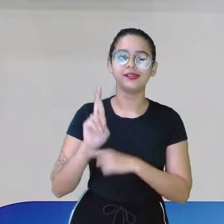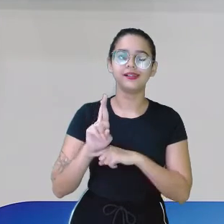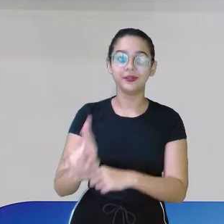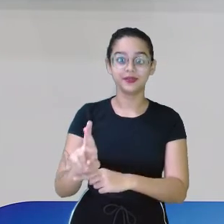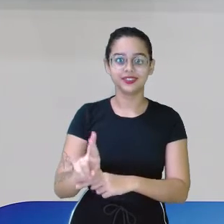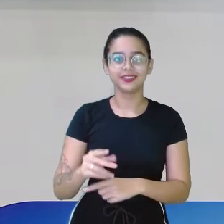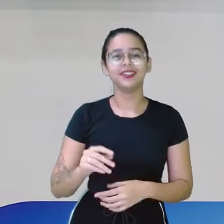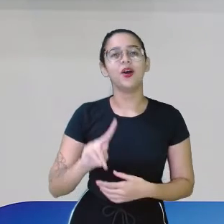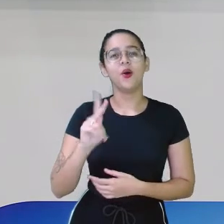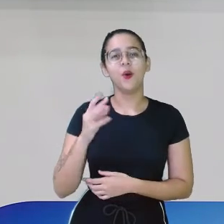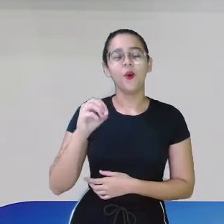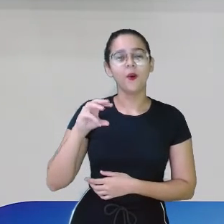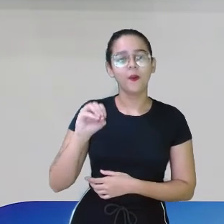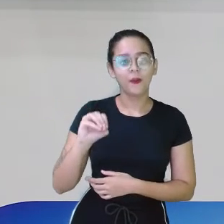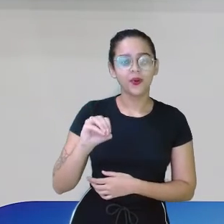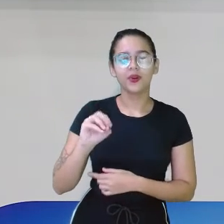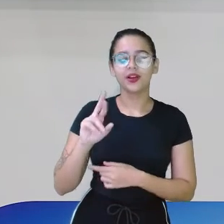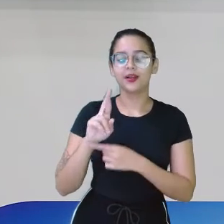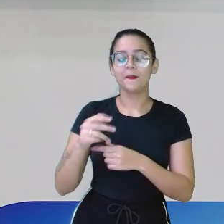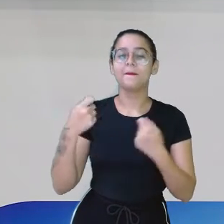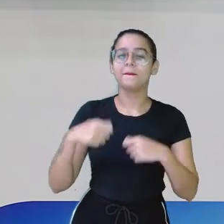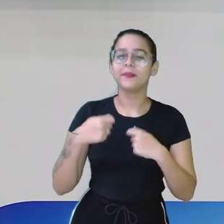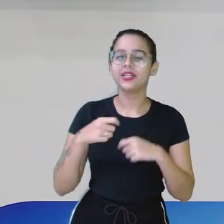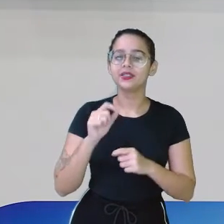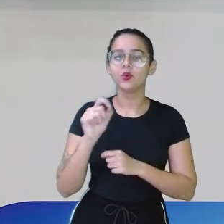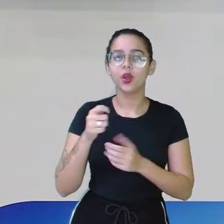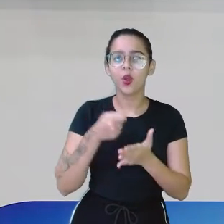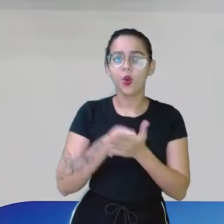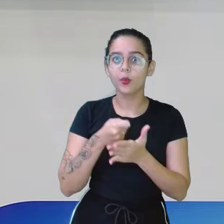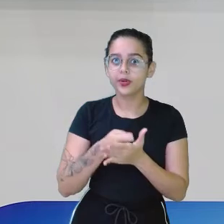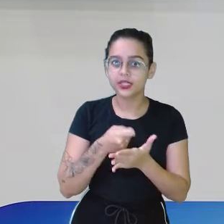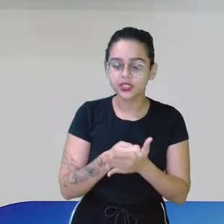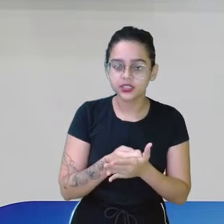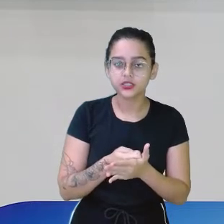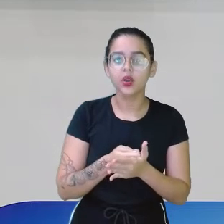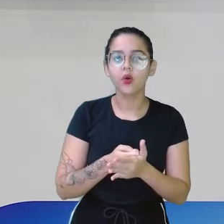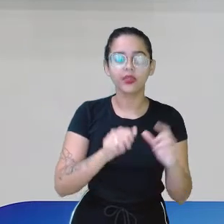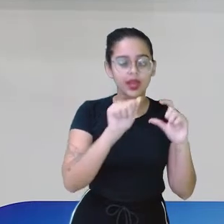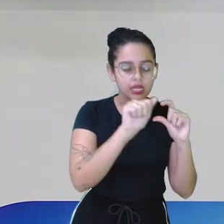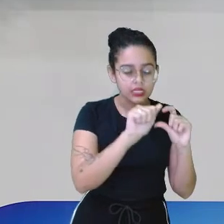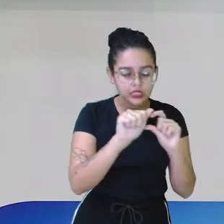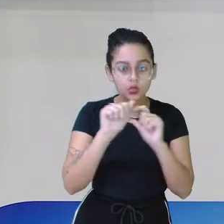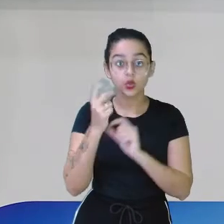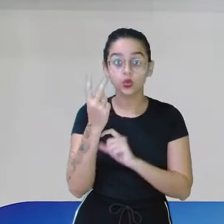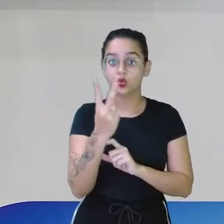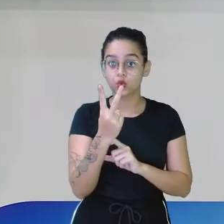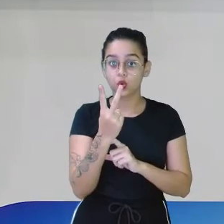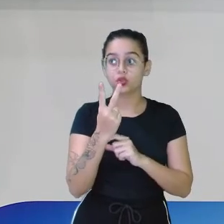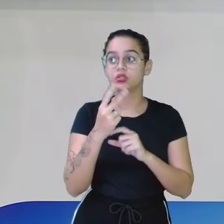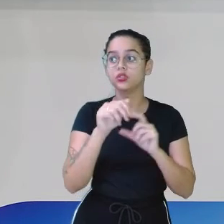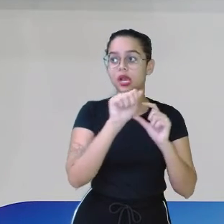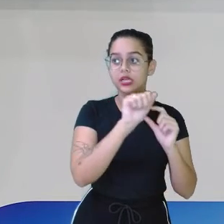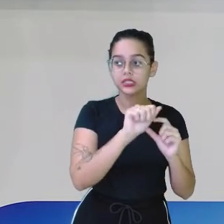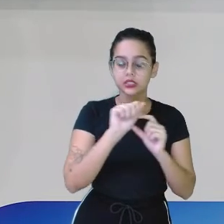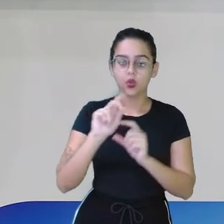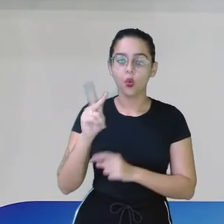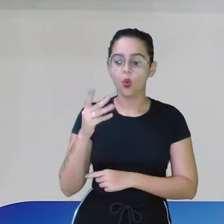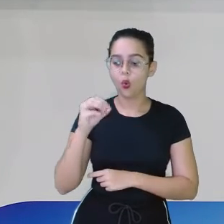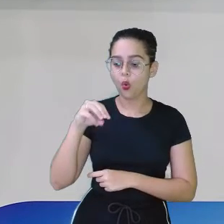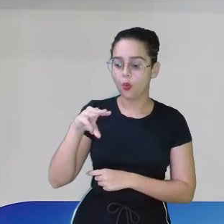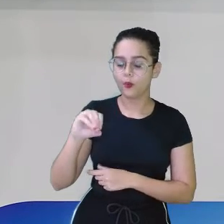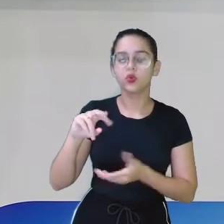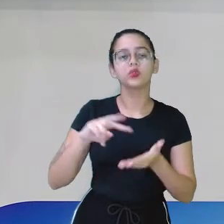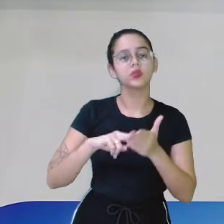lembra que para ser recessivo precisa dessa obrigatoriedade, né? De ser